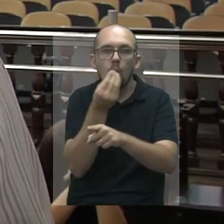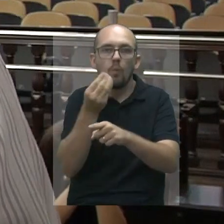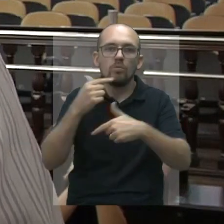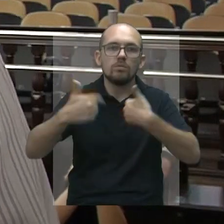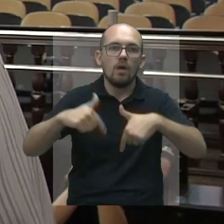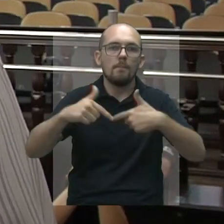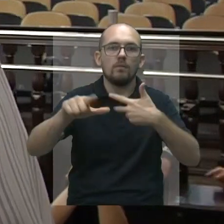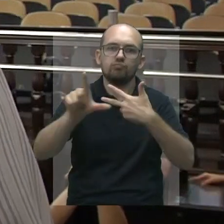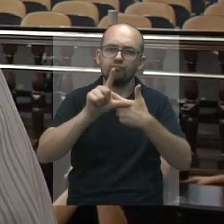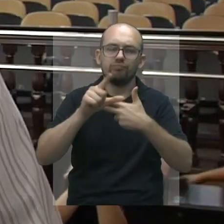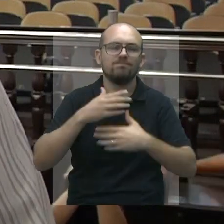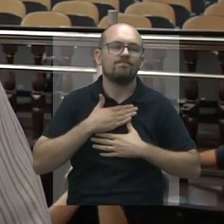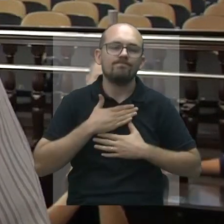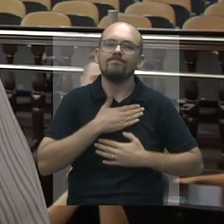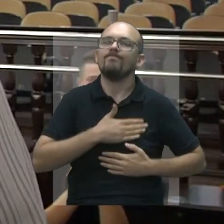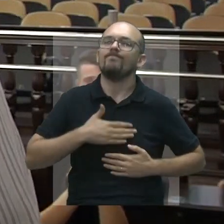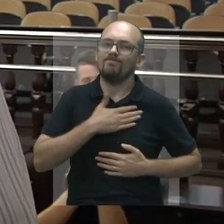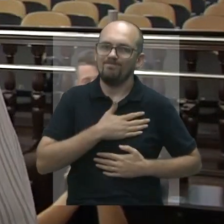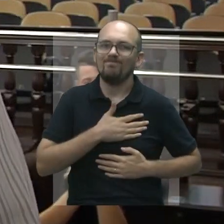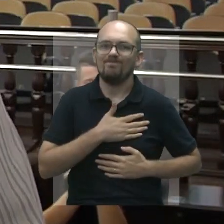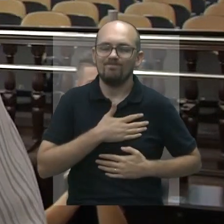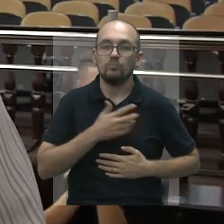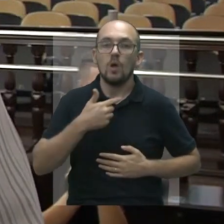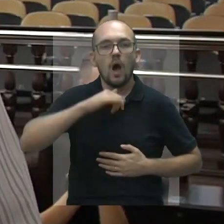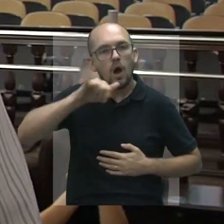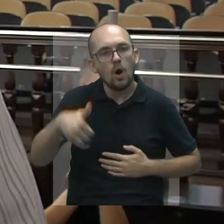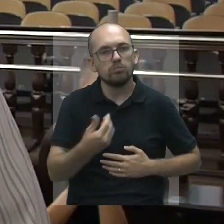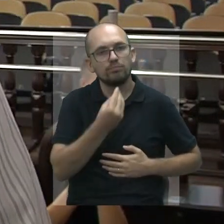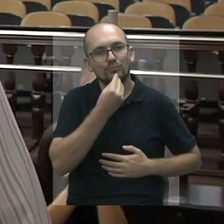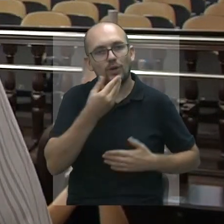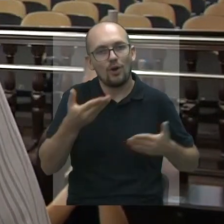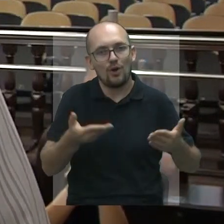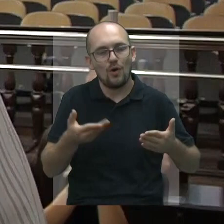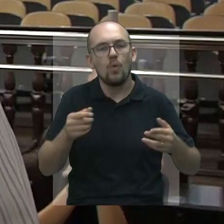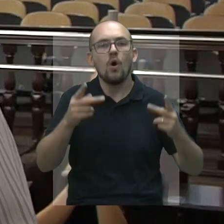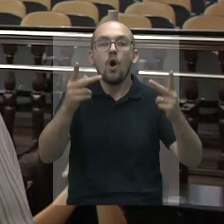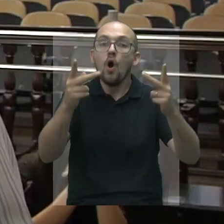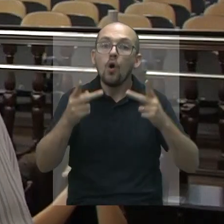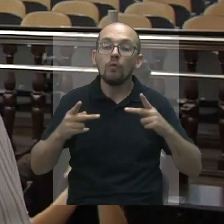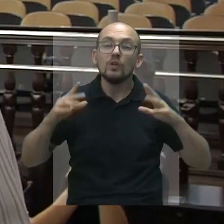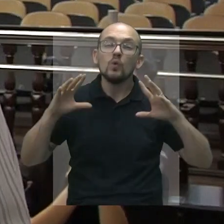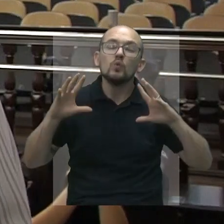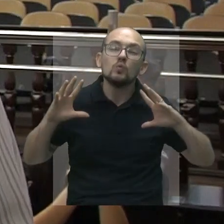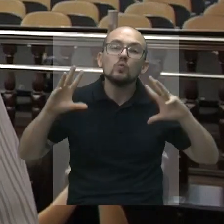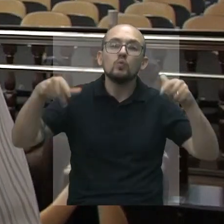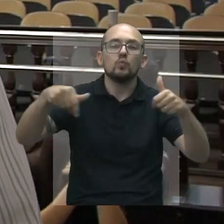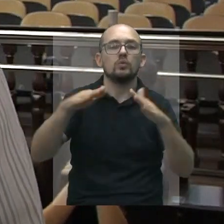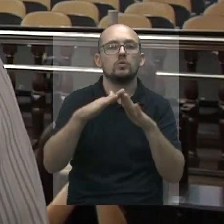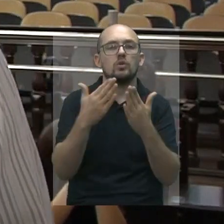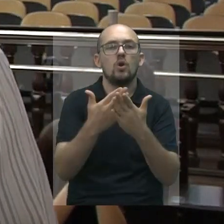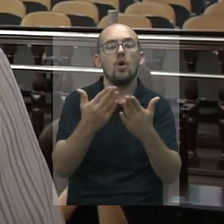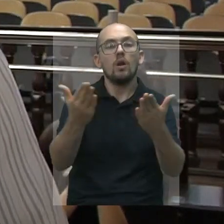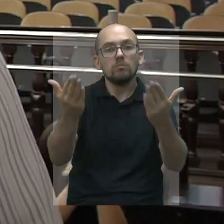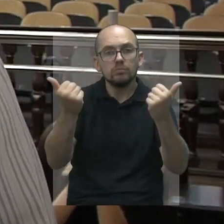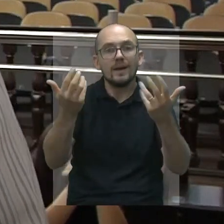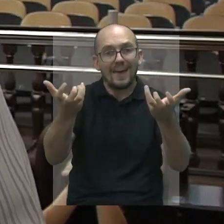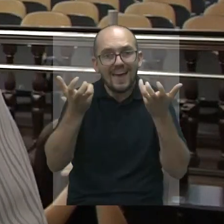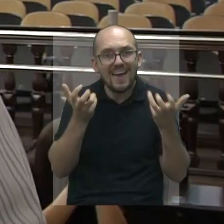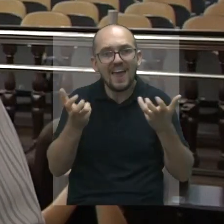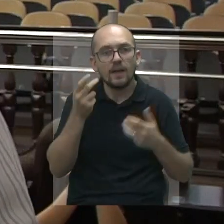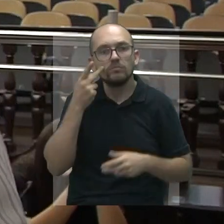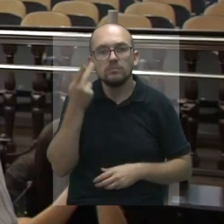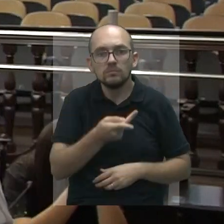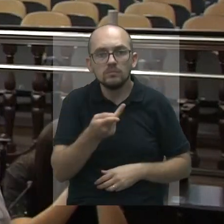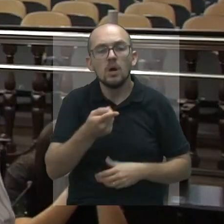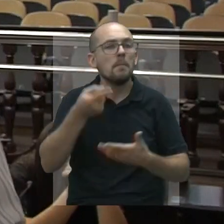legislativo, é gratificante. Eu aproveito, inclusive, essa oportunidade de convidar todas as escolas que queiram nos visitar. É